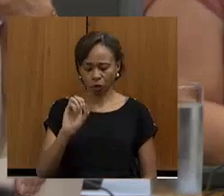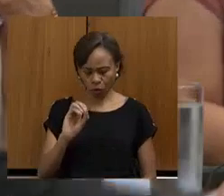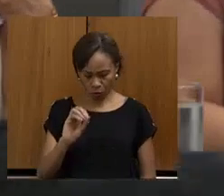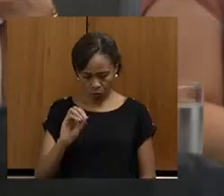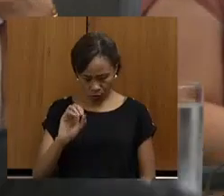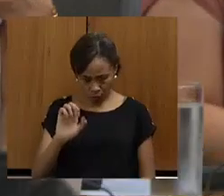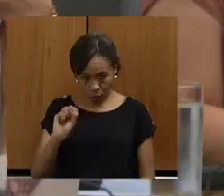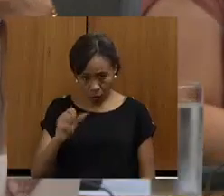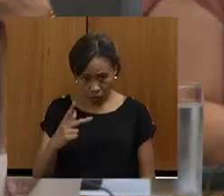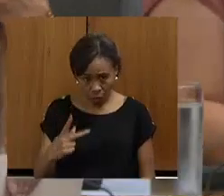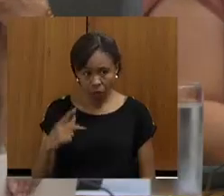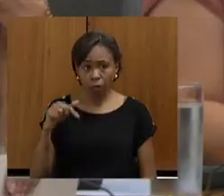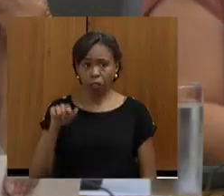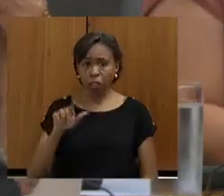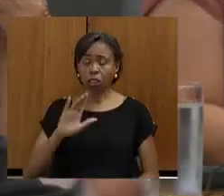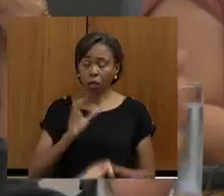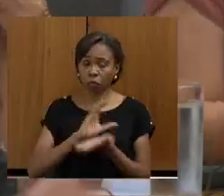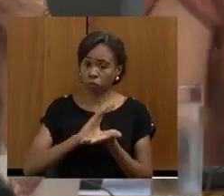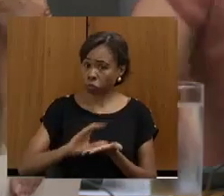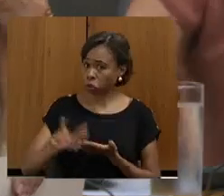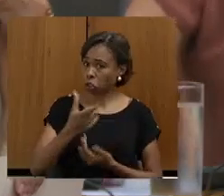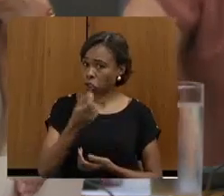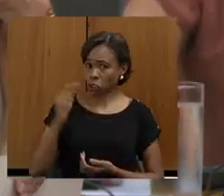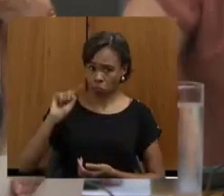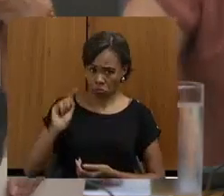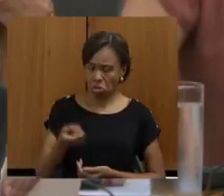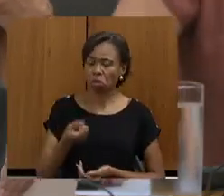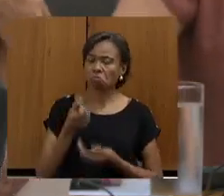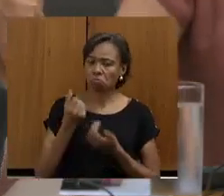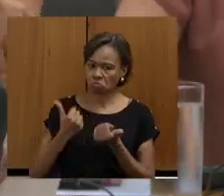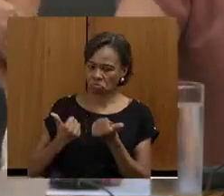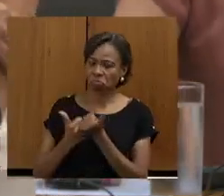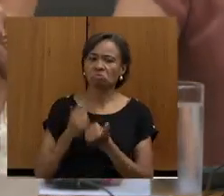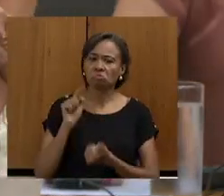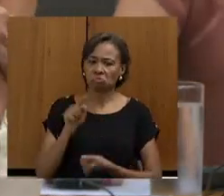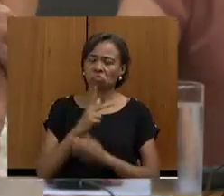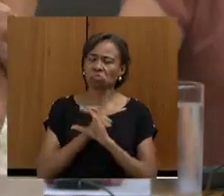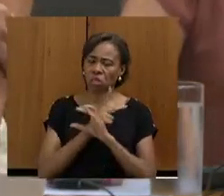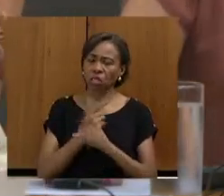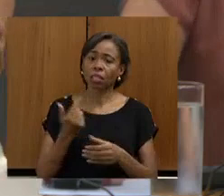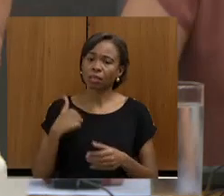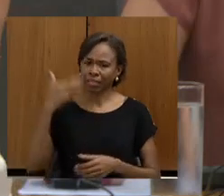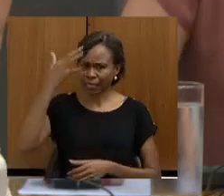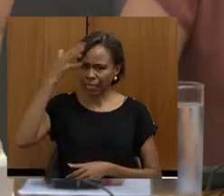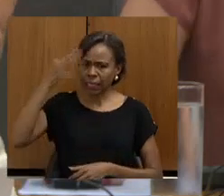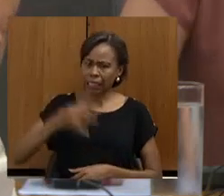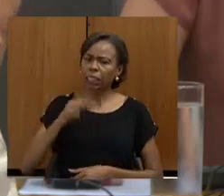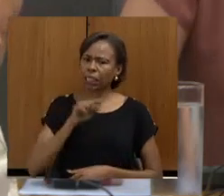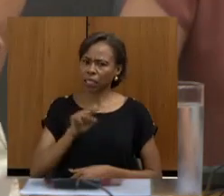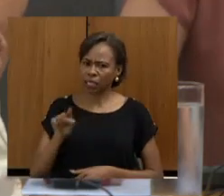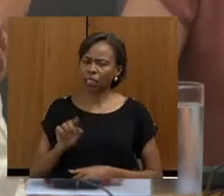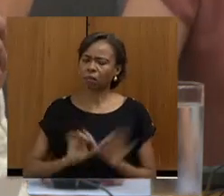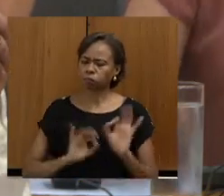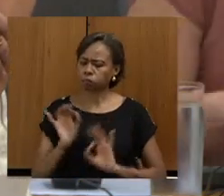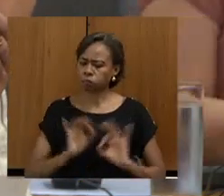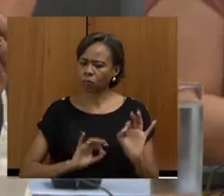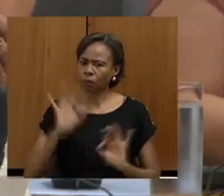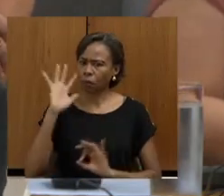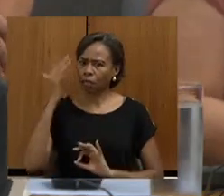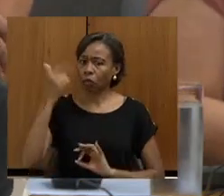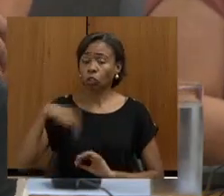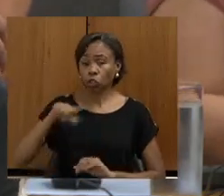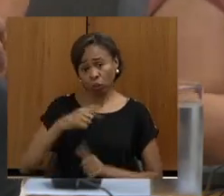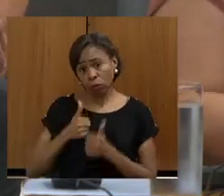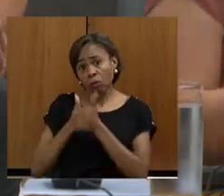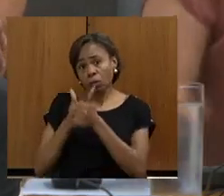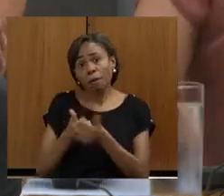parlamentar, sou apoiador da instituição há muitos anos, então tenho certeza que eles estão conduzindo, a gente vai acompanhar, mas o